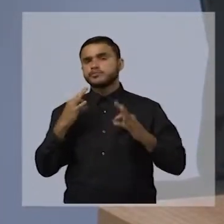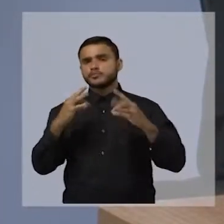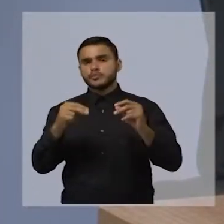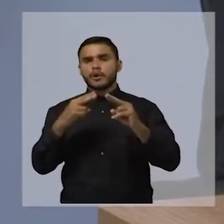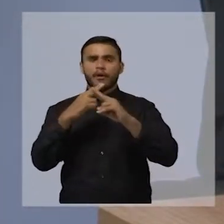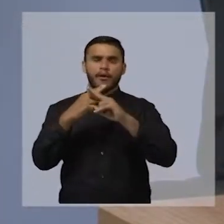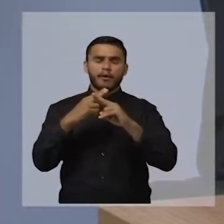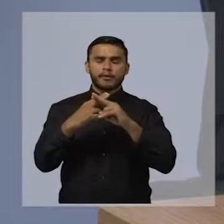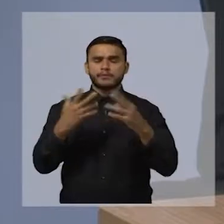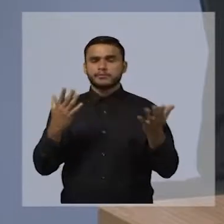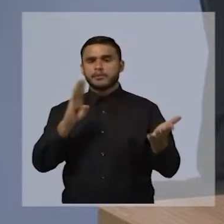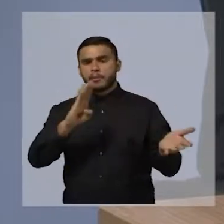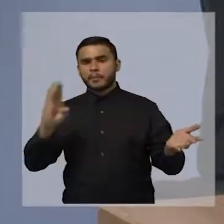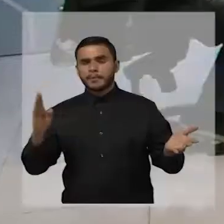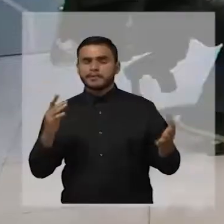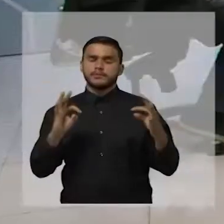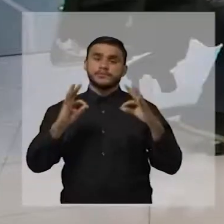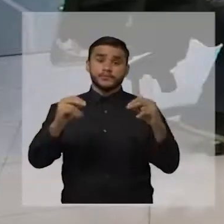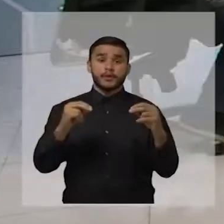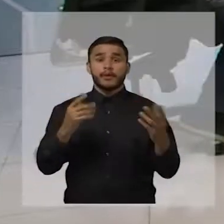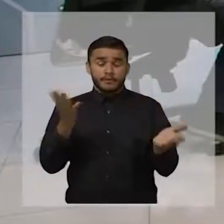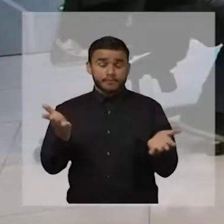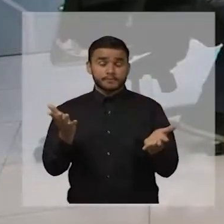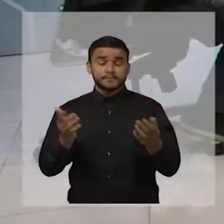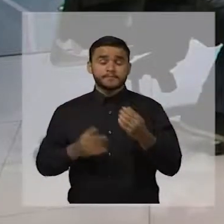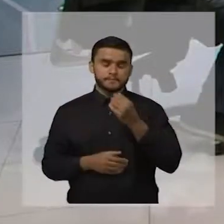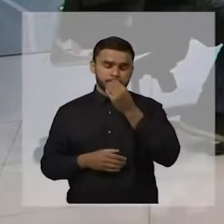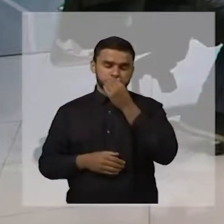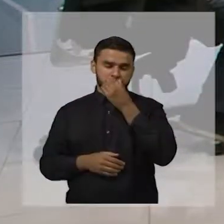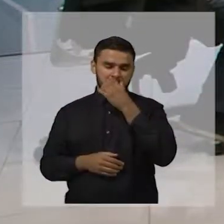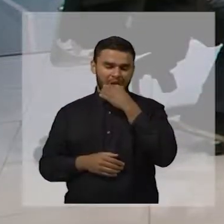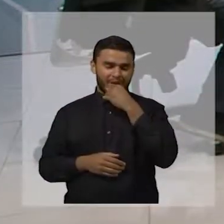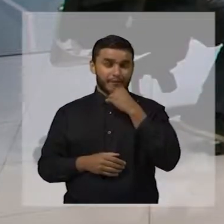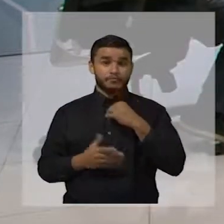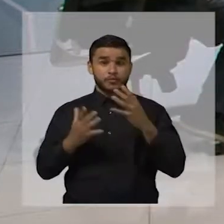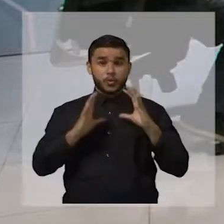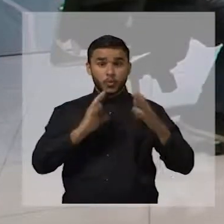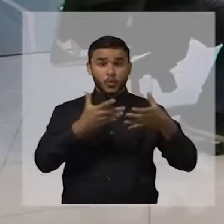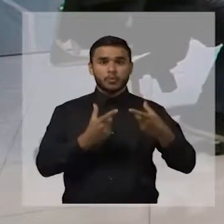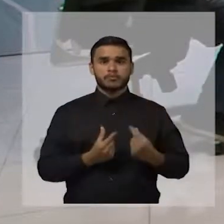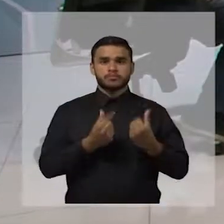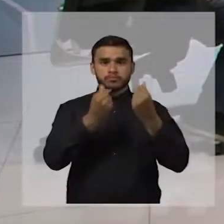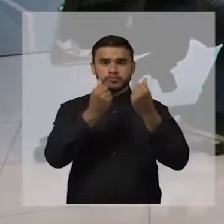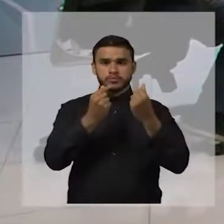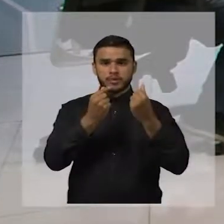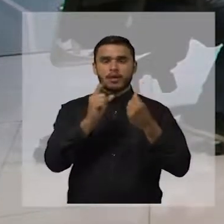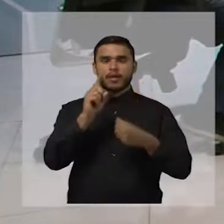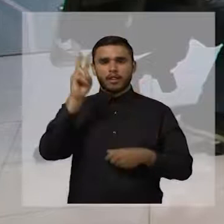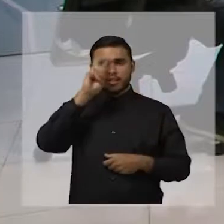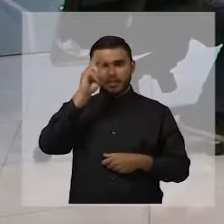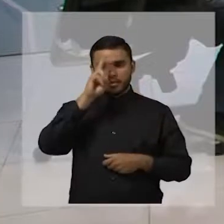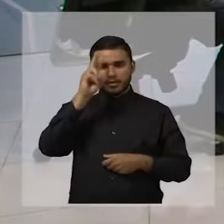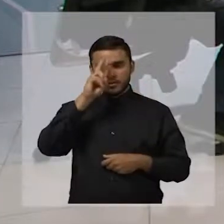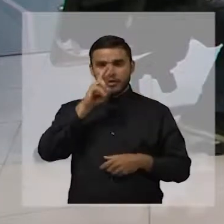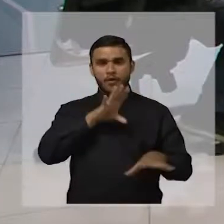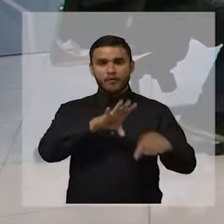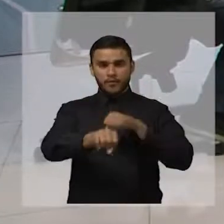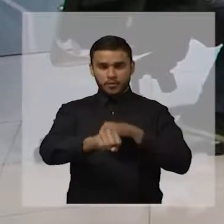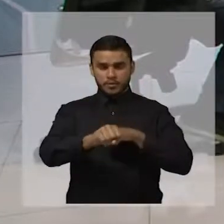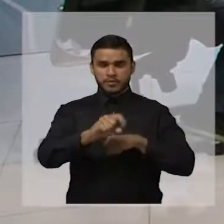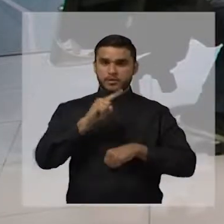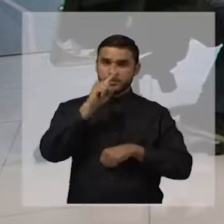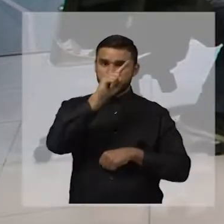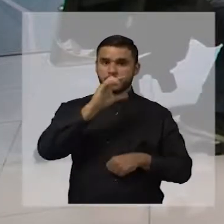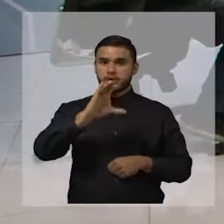temos, como os bancos públicos, por exemplo, são homens chamada-se da Escola de Chicago, né? Criou-se